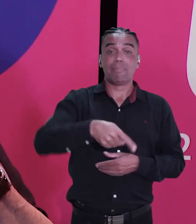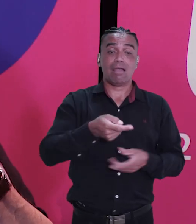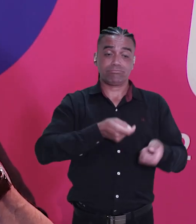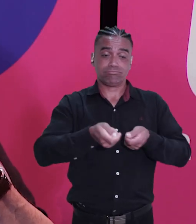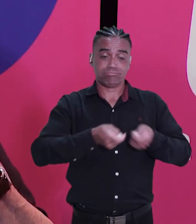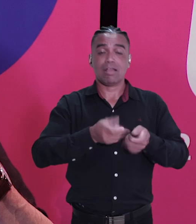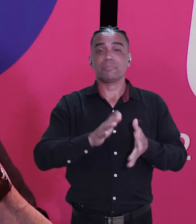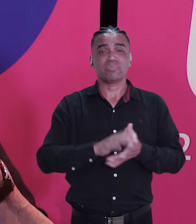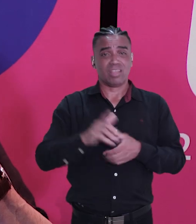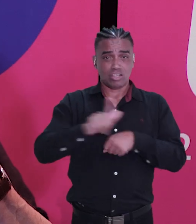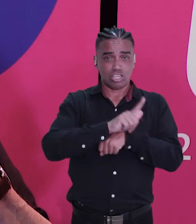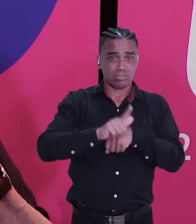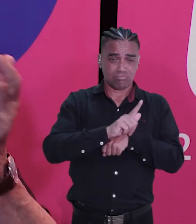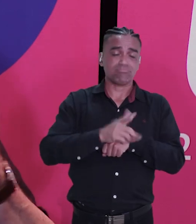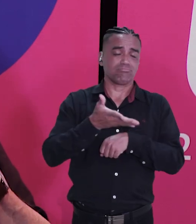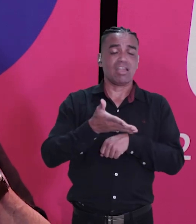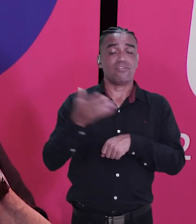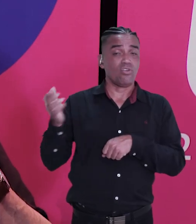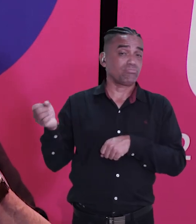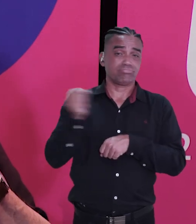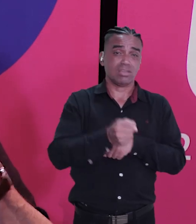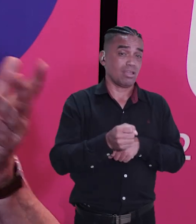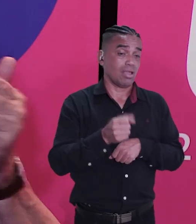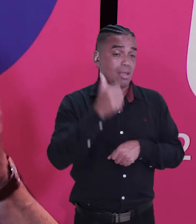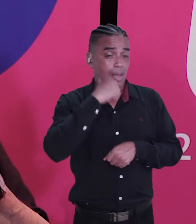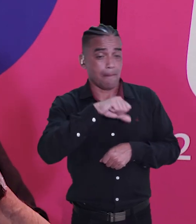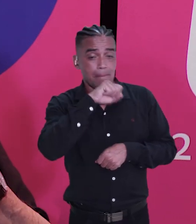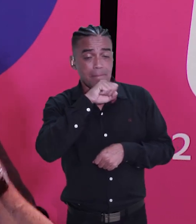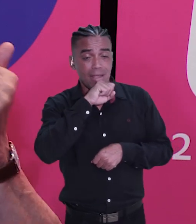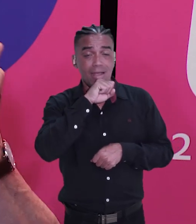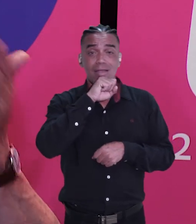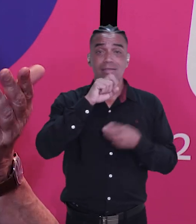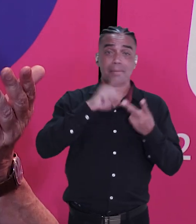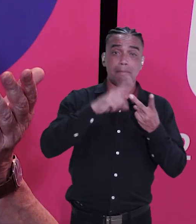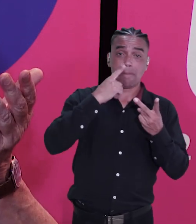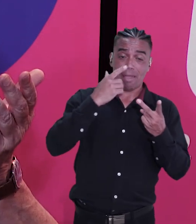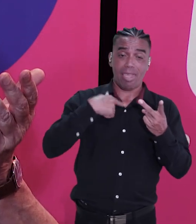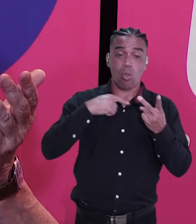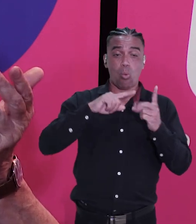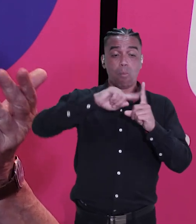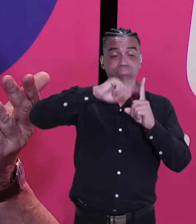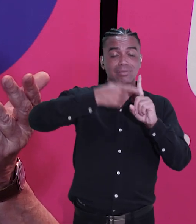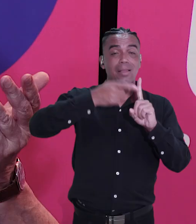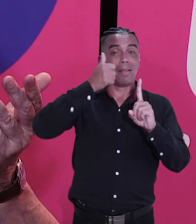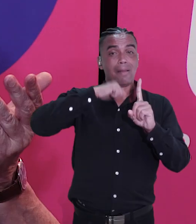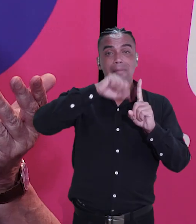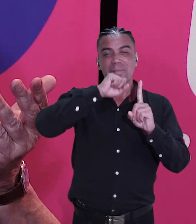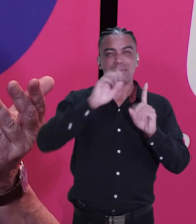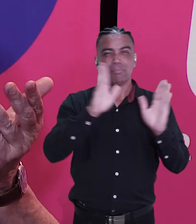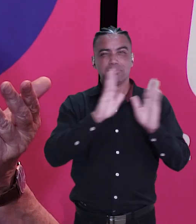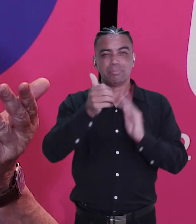lá tomar conta do negócio, ele achou ótimo, foi, né? Foi ele, minha mãe e eu, dentro da barriga da minha mãe, porque